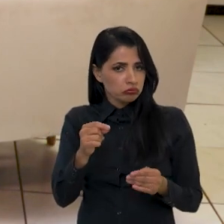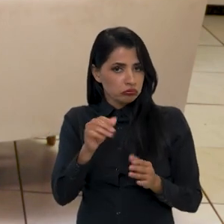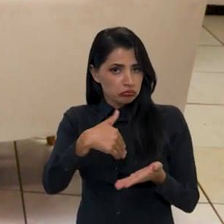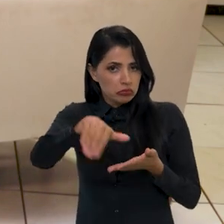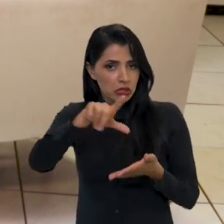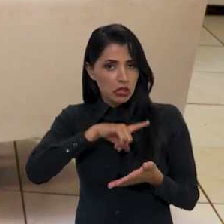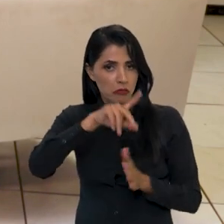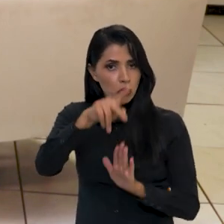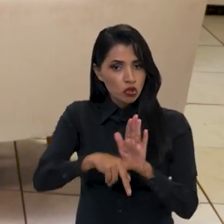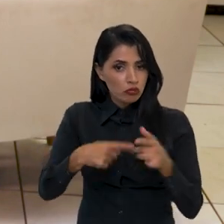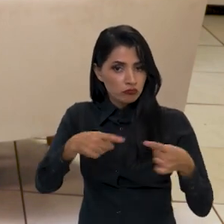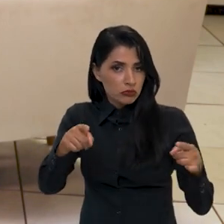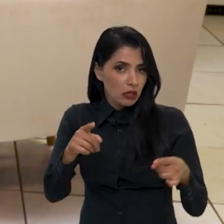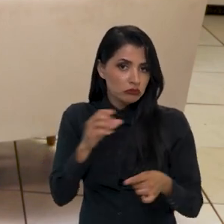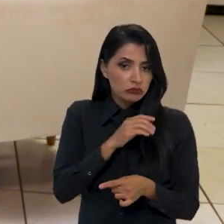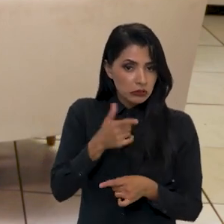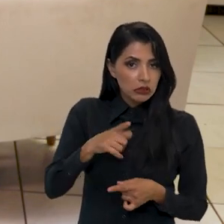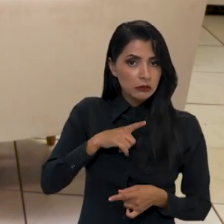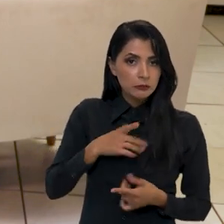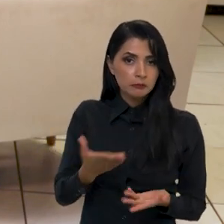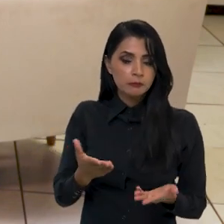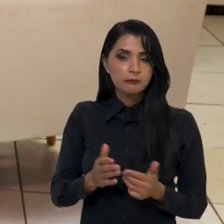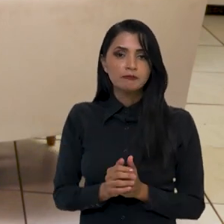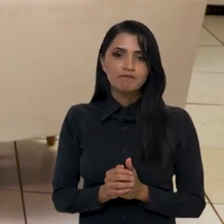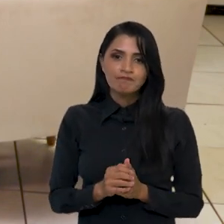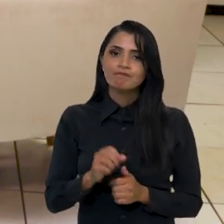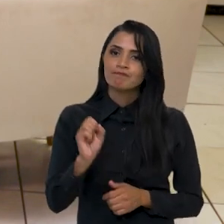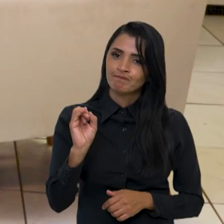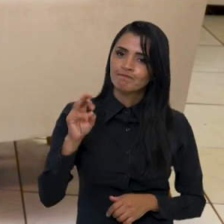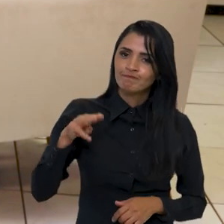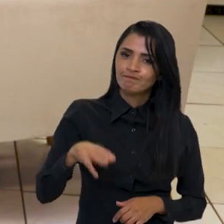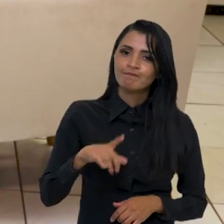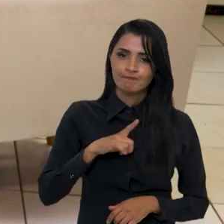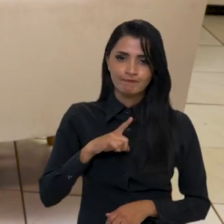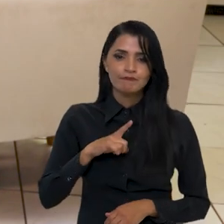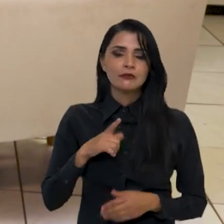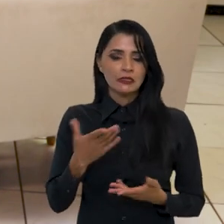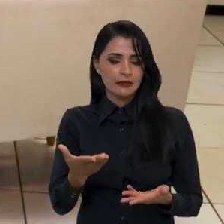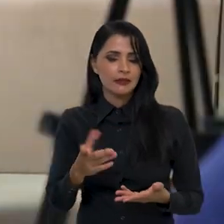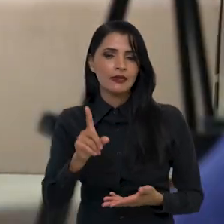algum projeto a ser lançado em breve? Sim, nós temos,